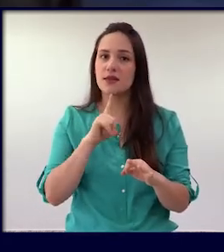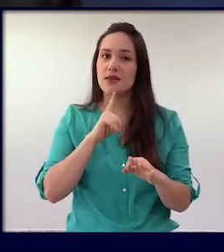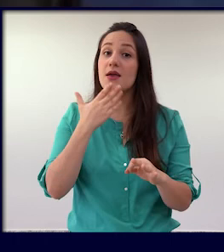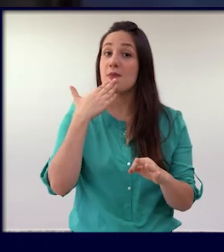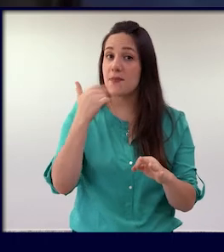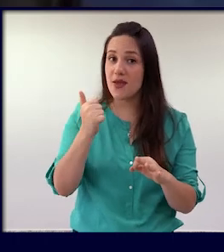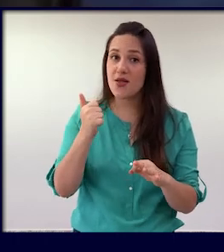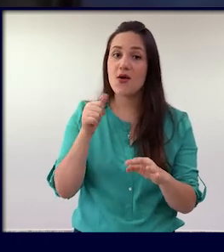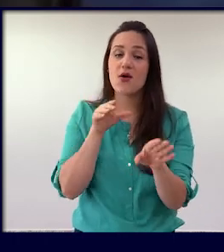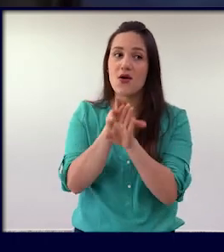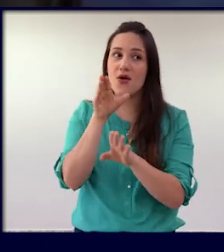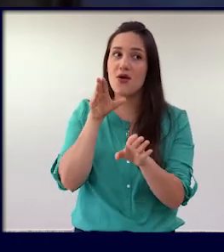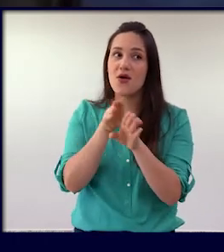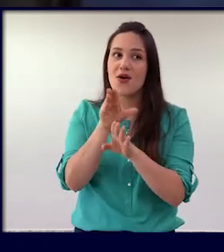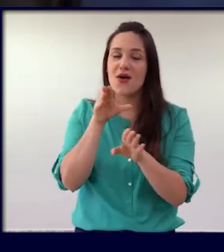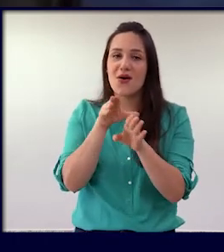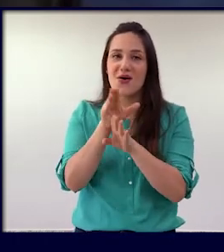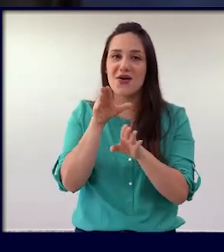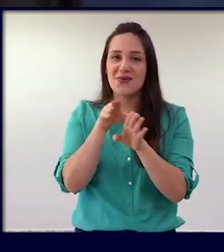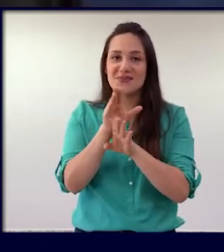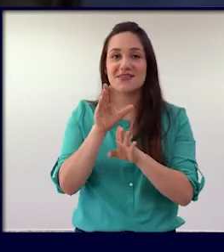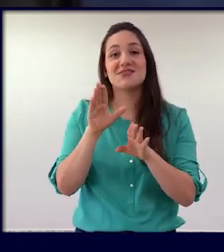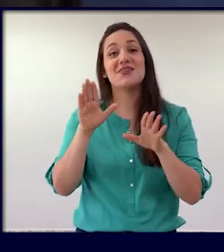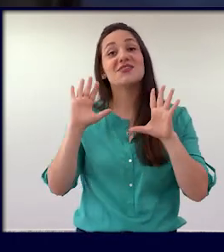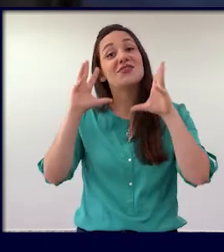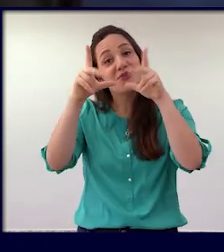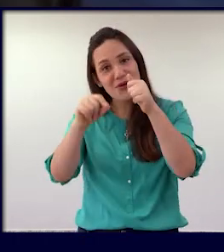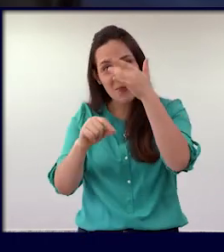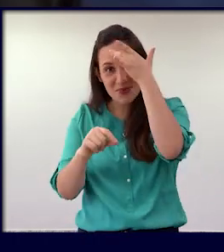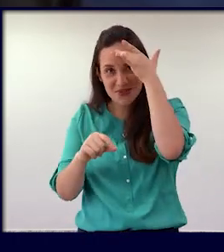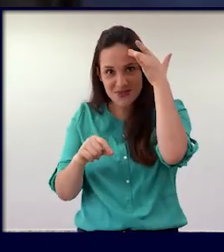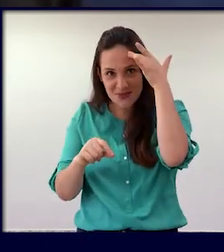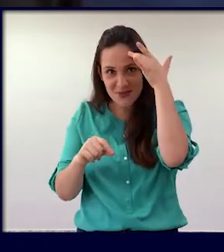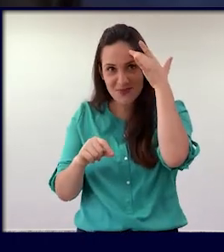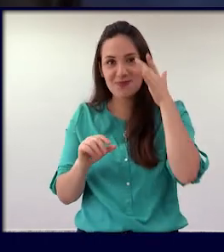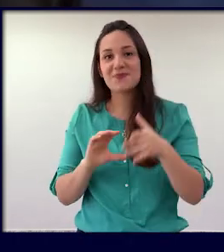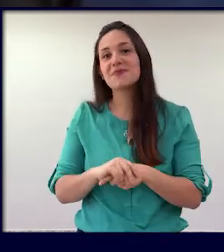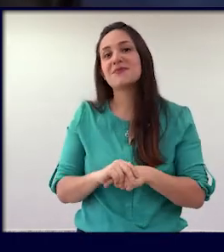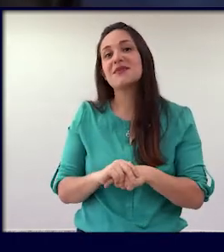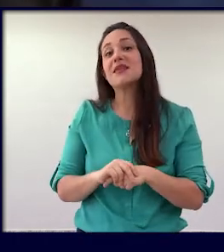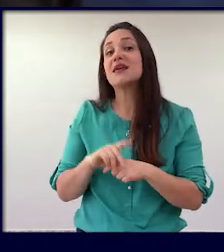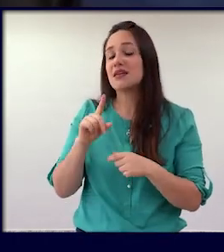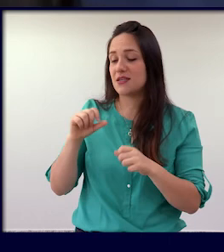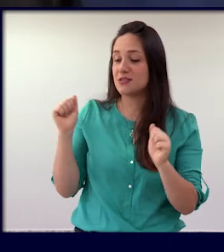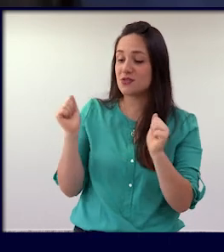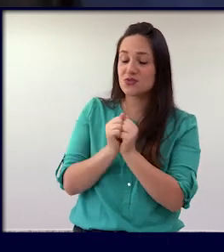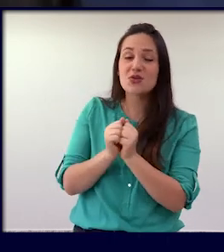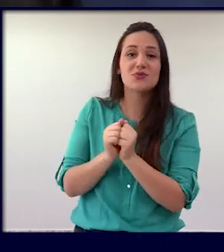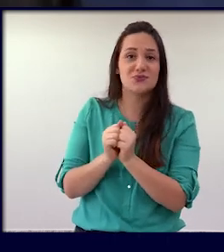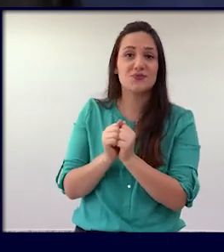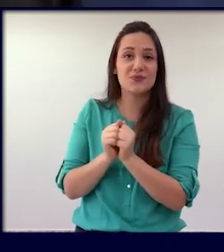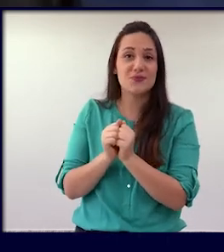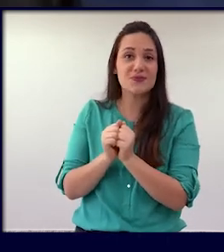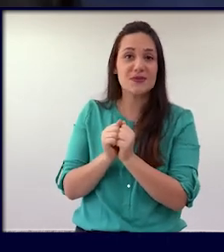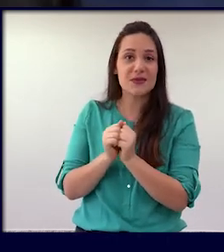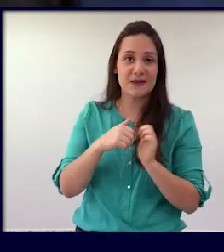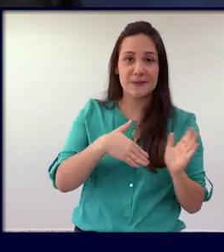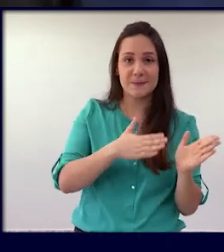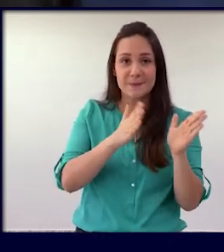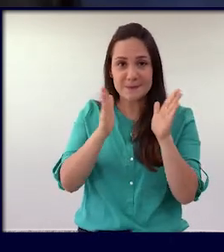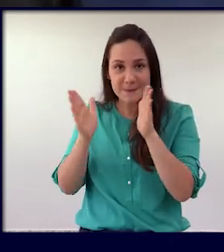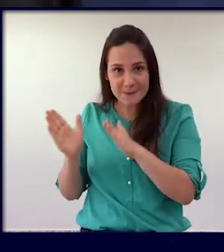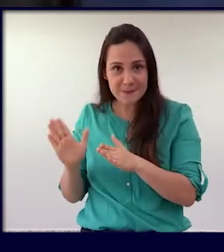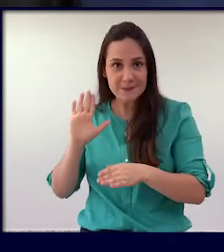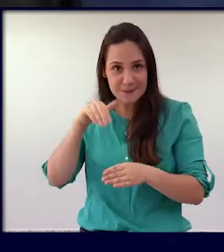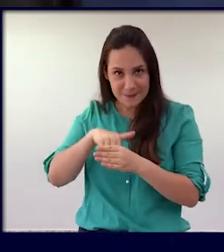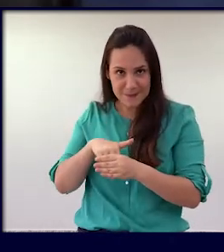dada a melhor orientação para o eleitor, para o mesário, para todas as pessoas que se envolvem diretamente com o